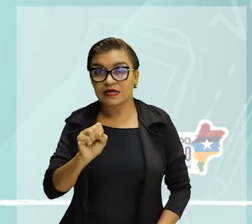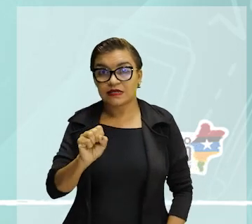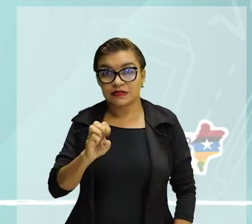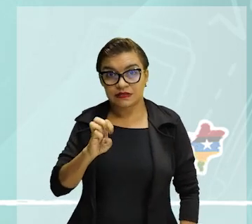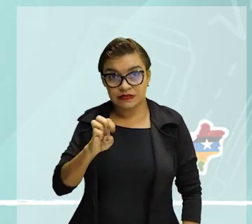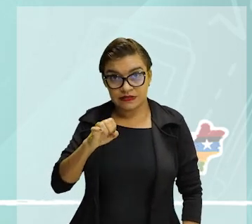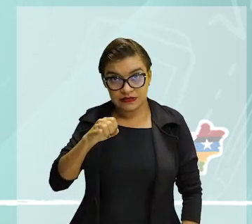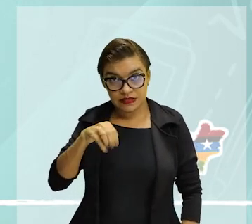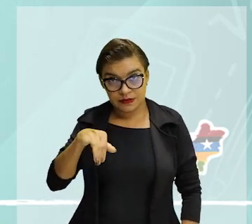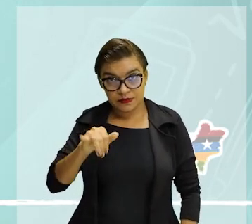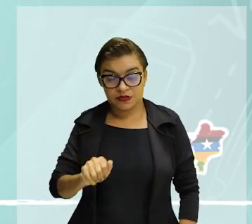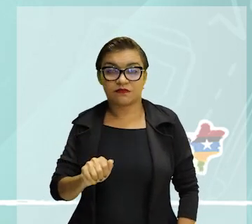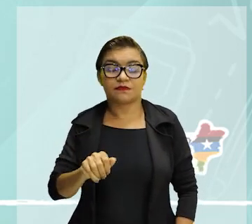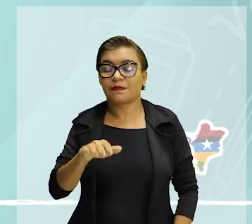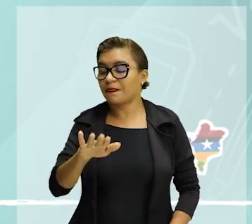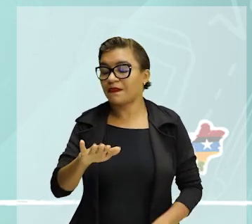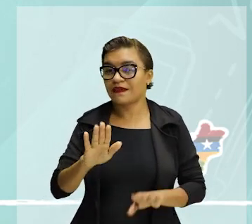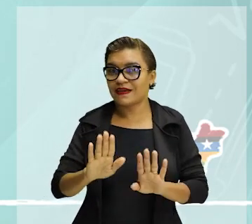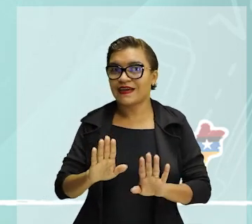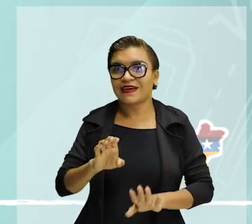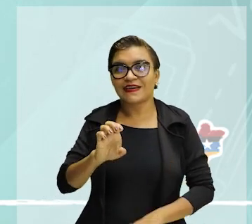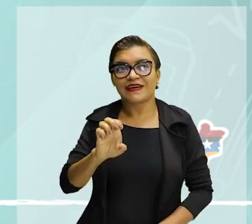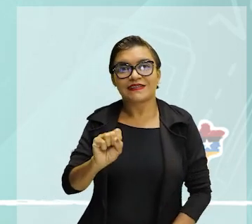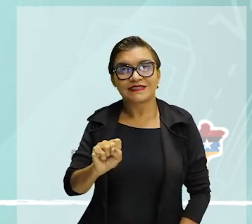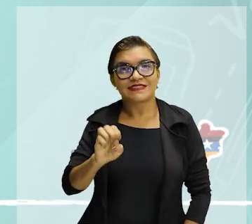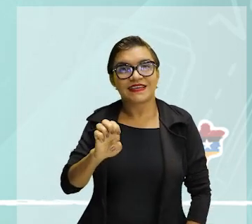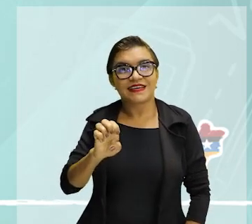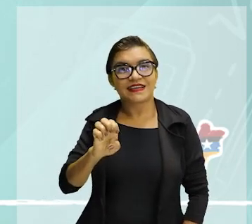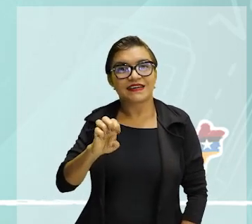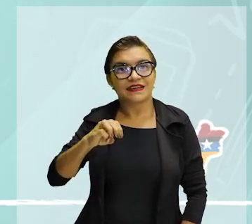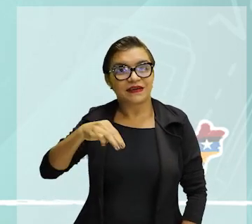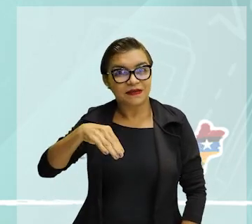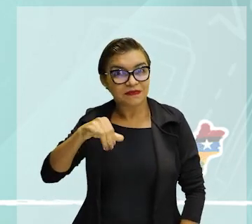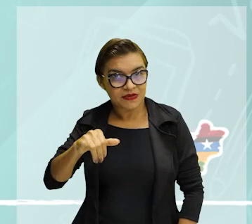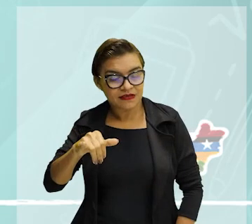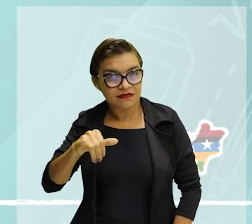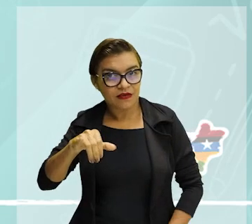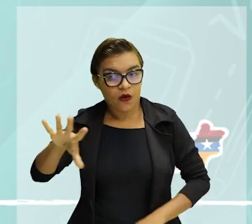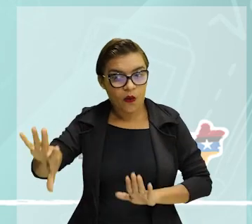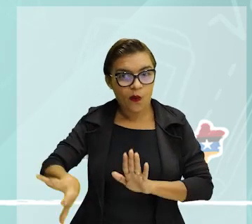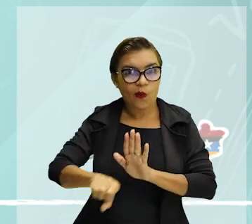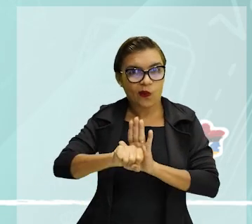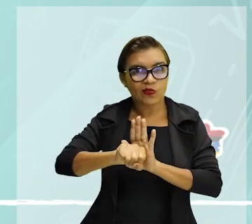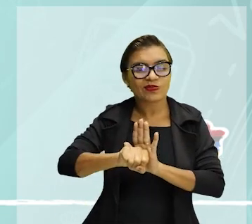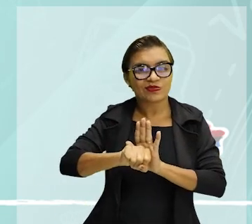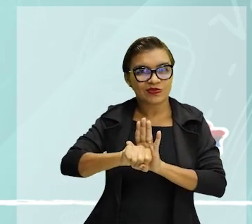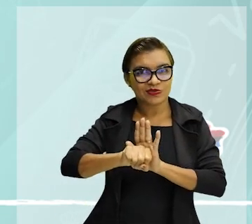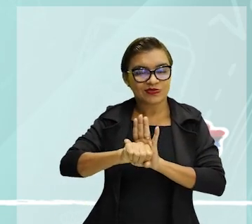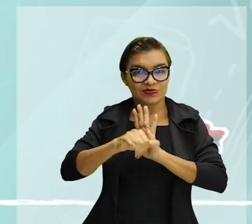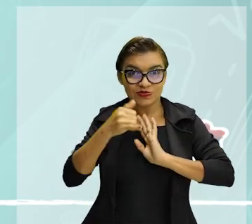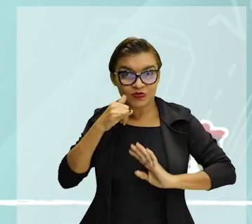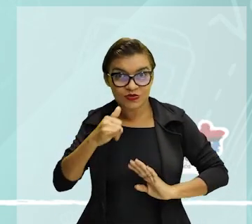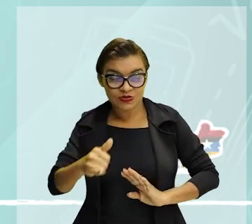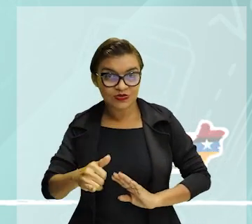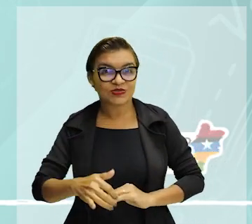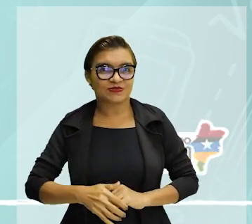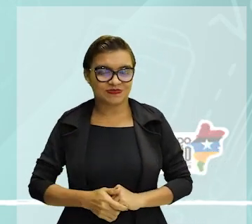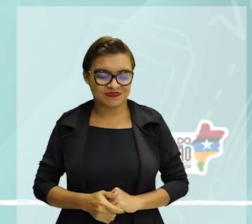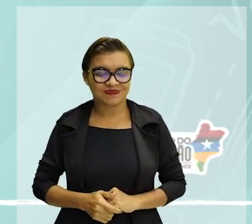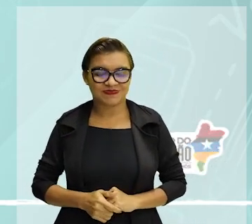não é nem condutor e nem isolante. Não é? Tem características ali que não é nem de um e nem do